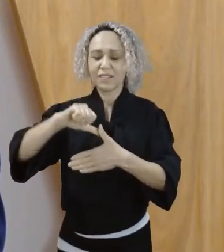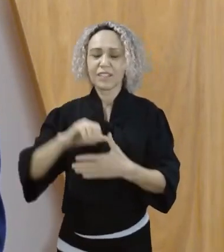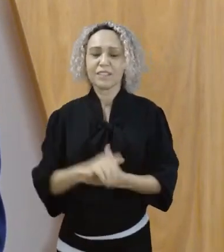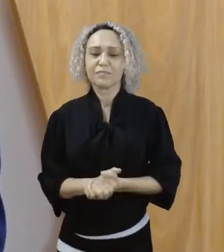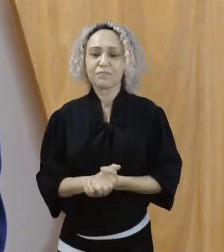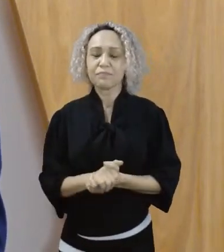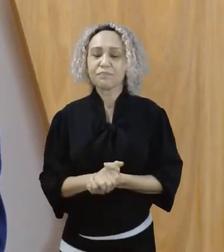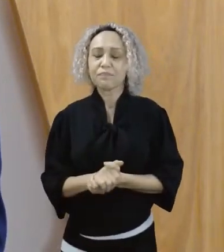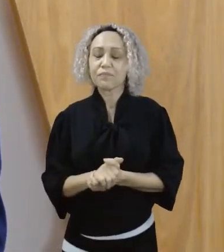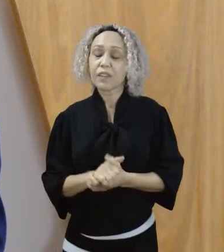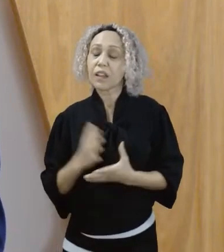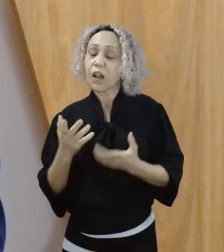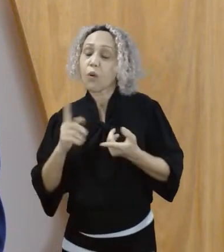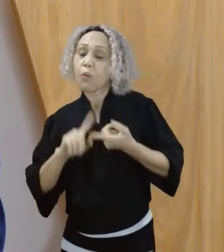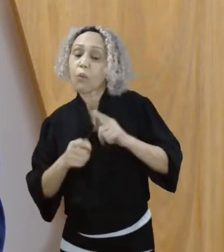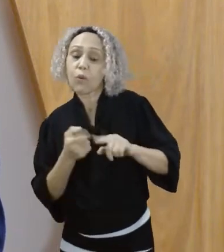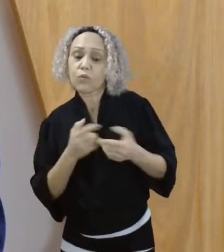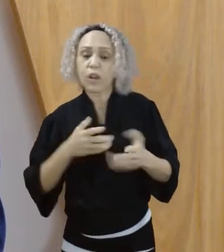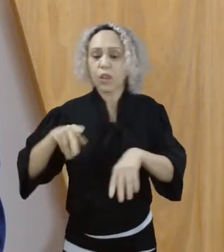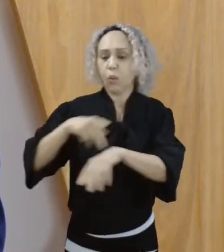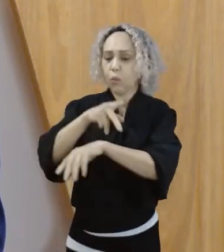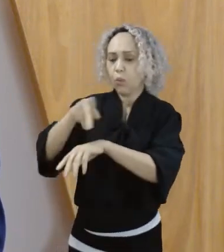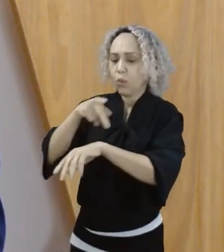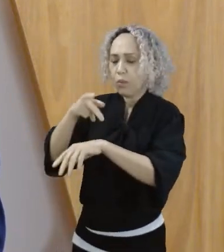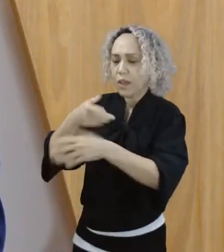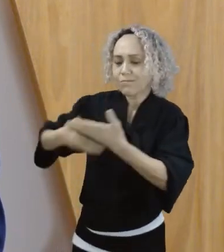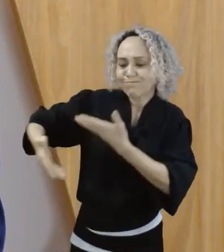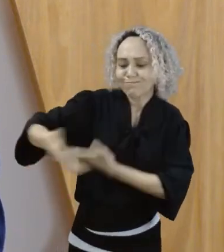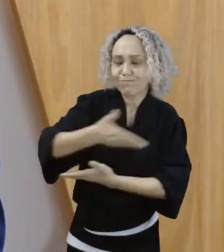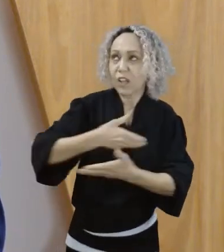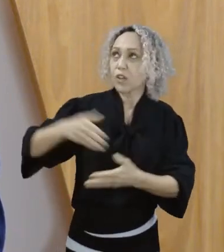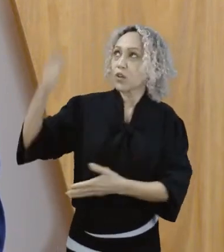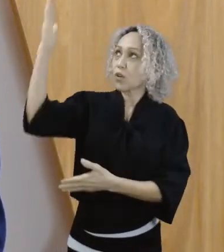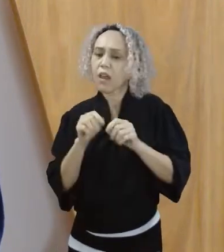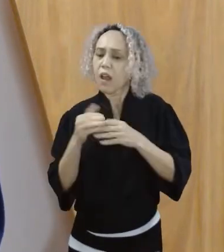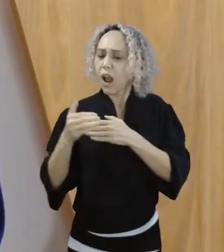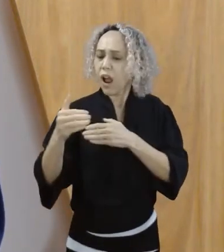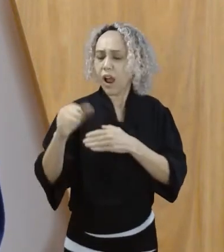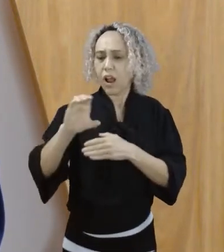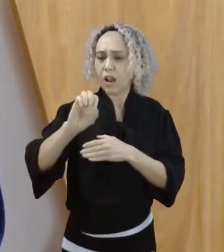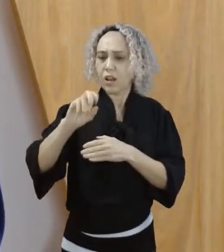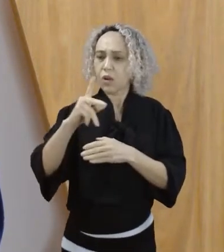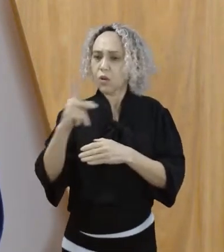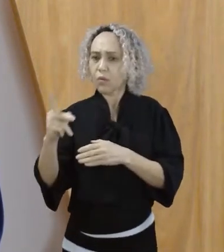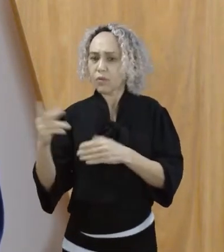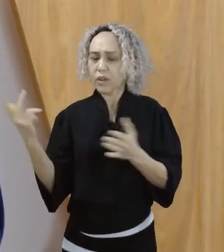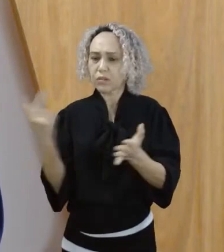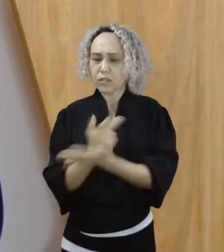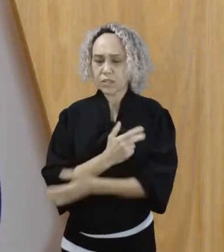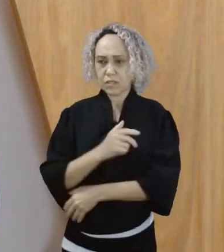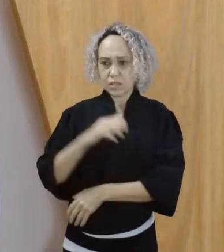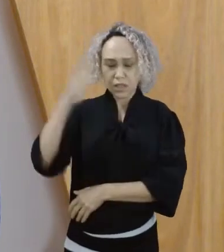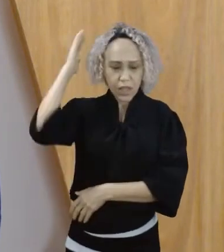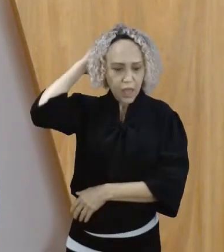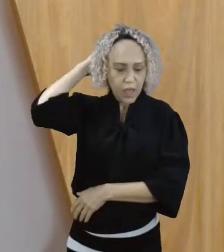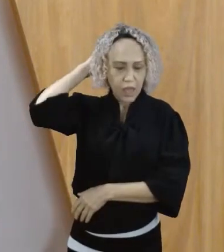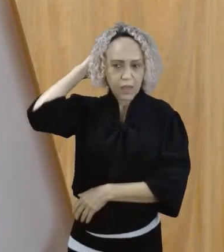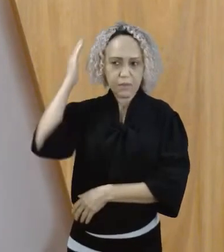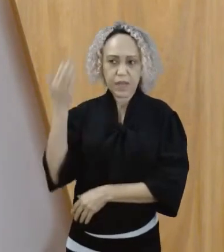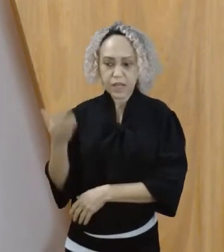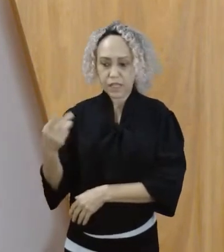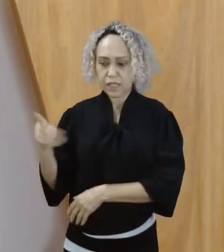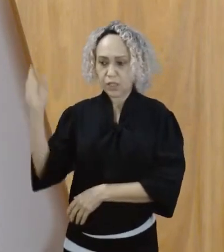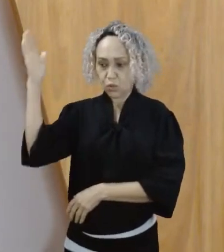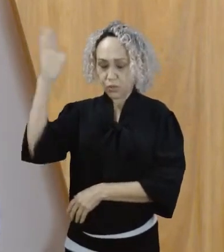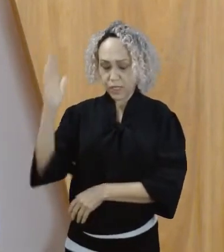instâncias e articulações internacionais que o Brasil lidera ou participa a cúpula social do Mercosul era uma